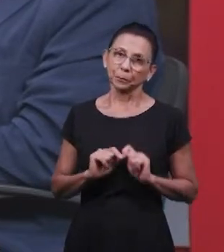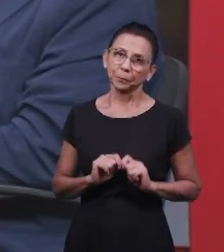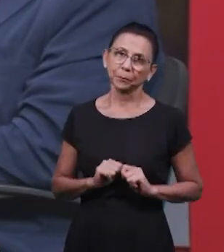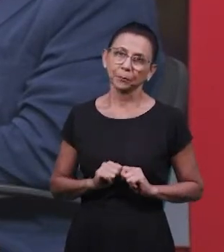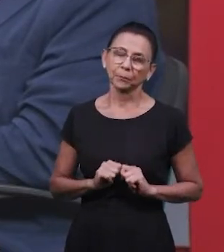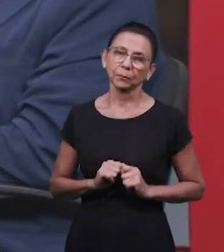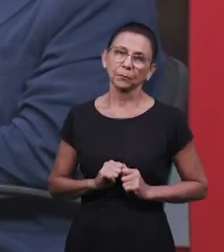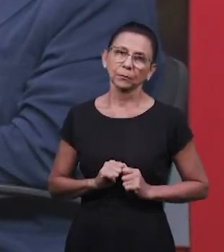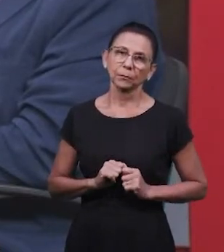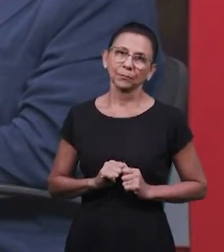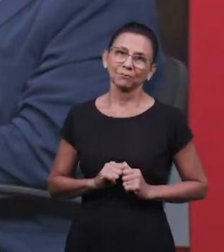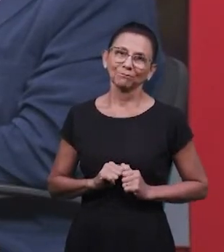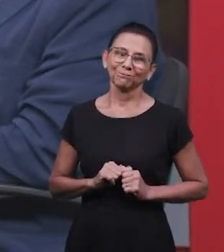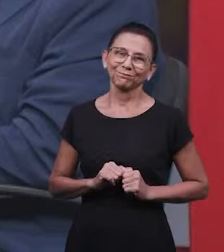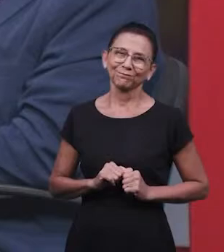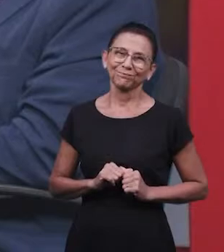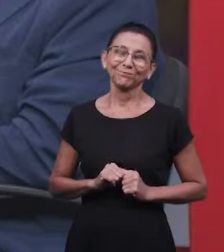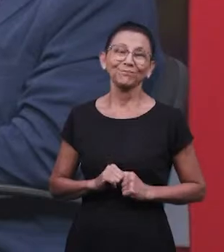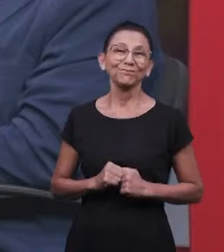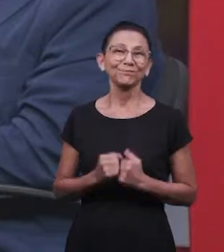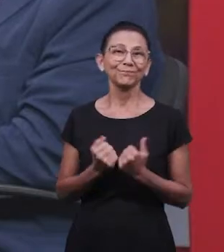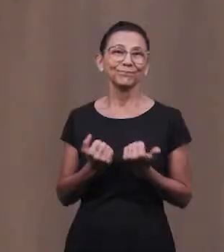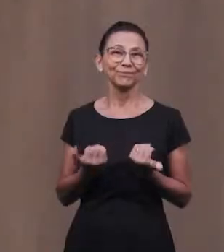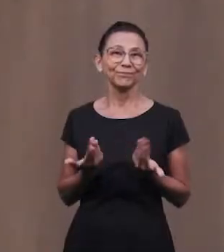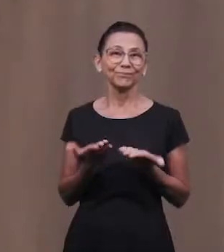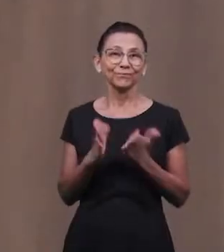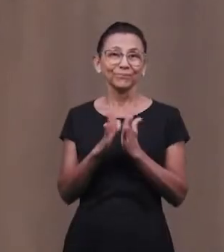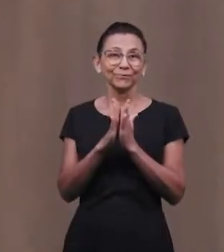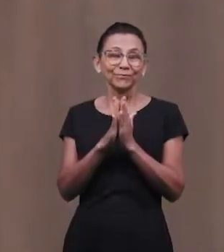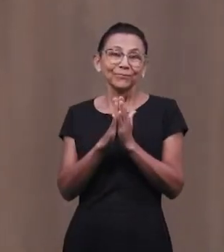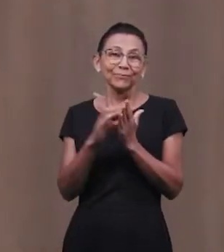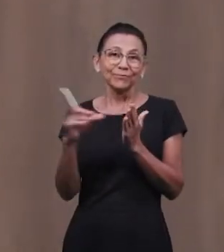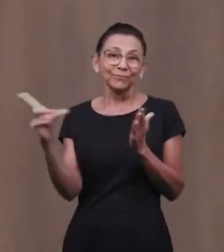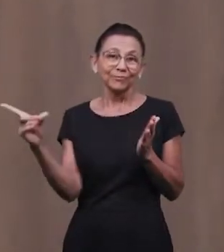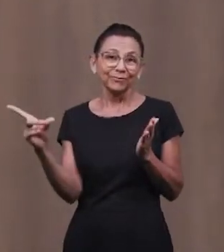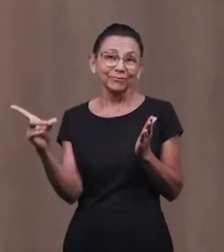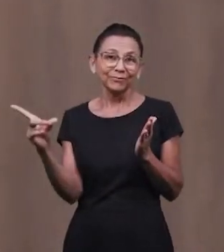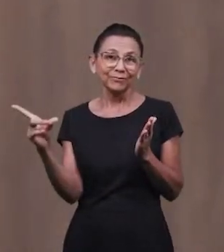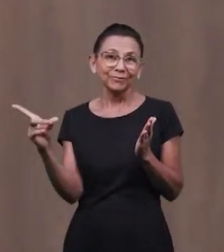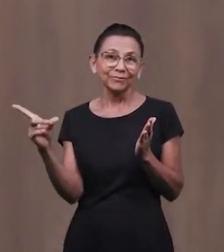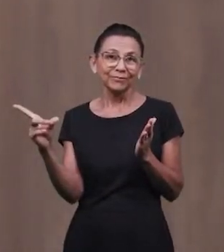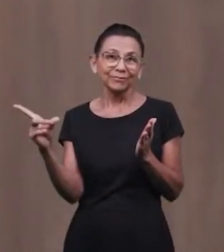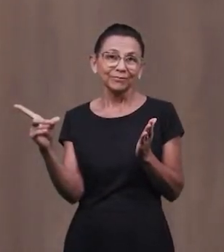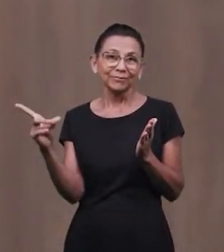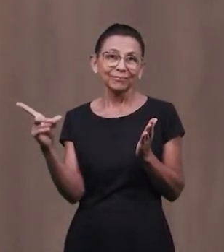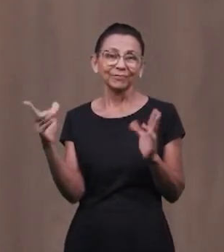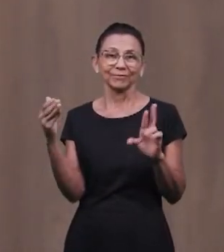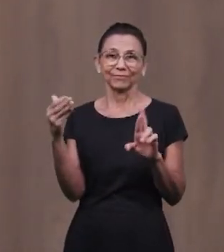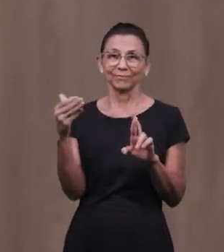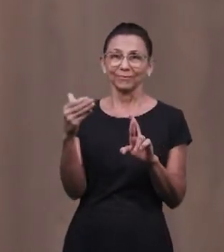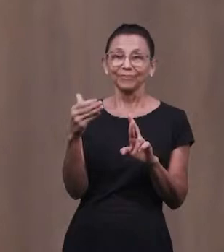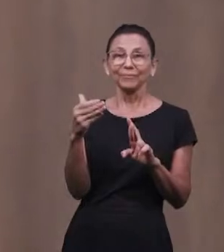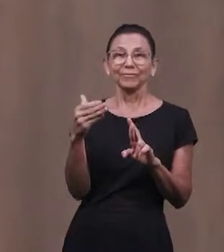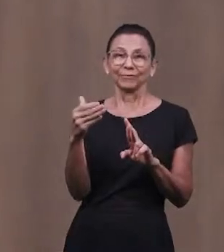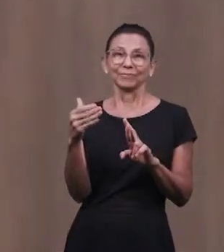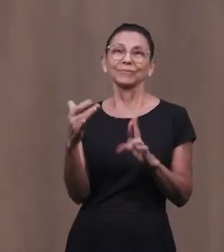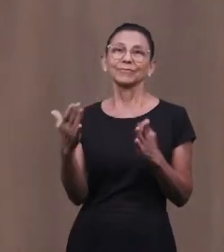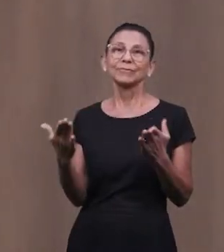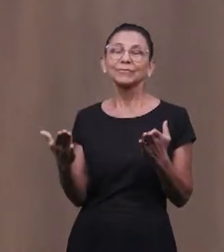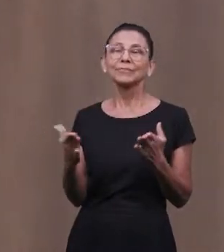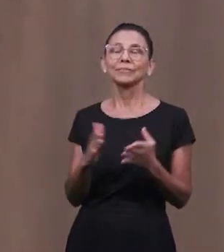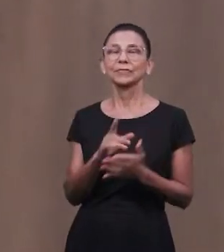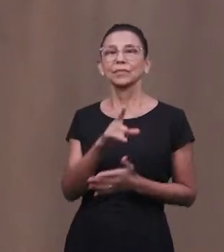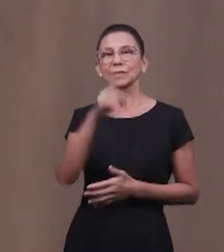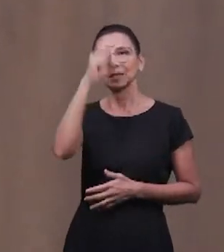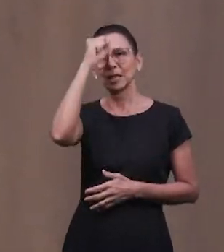o direcionamento bíblico acabava refletindo em outros aspectos da vida humana. né? Você aprende honestidade na Bíblia,